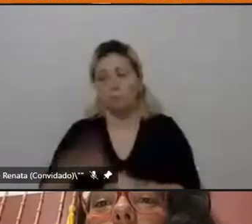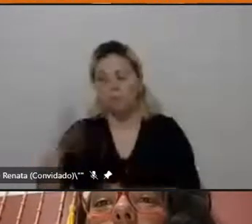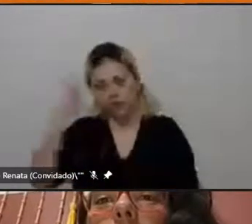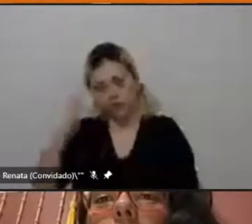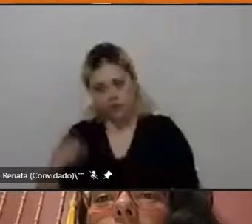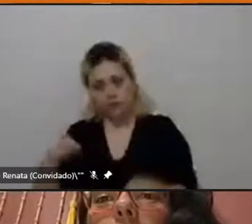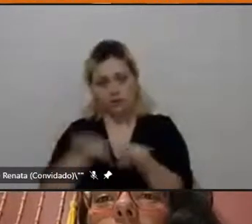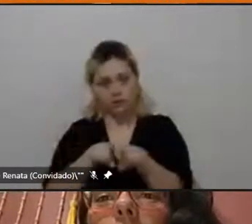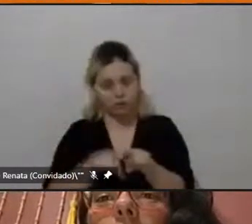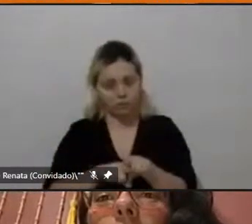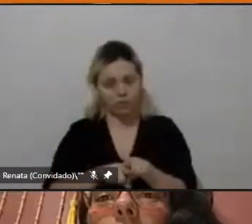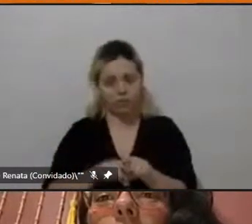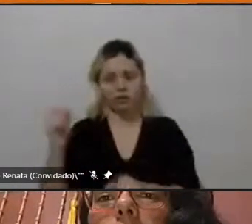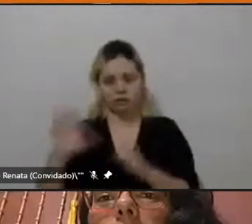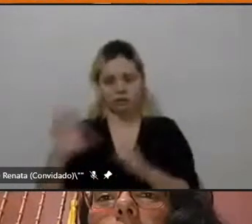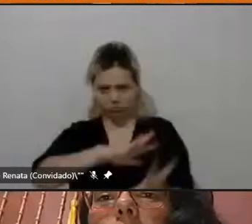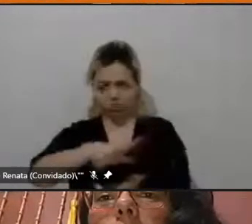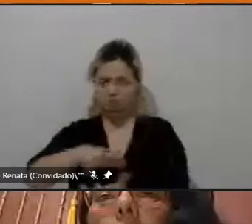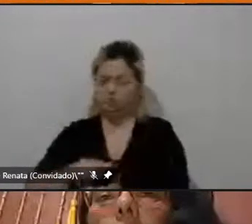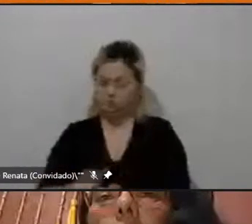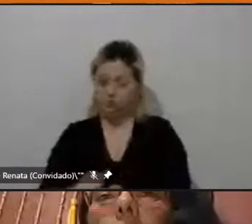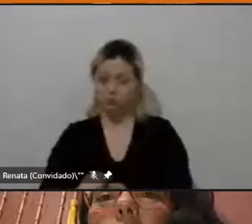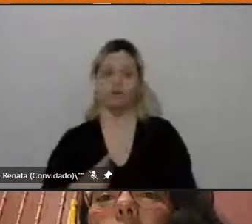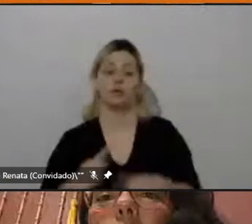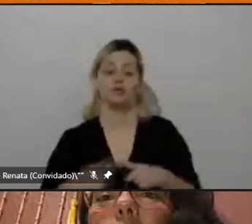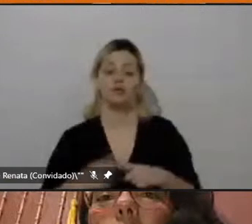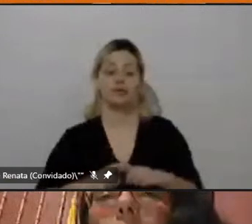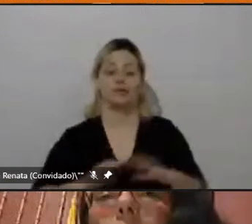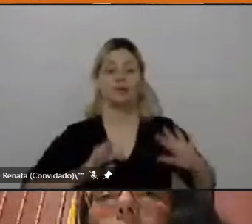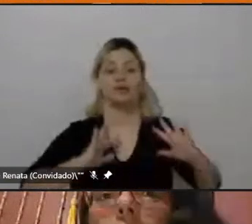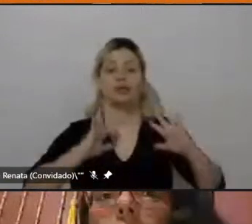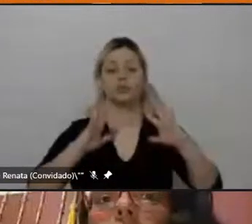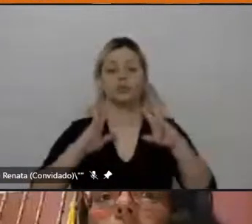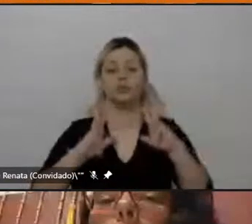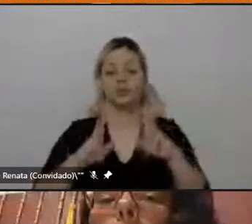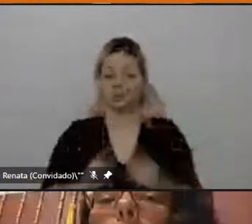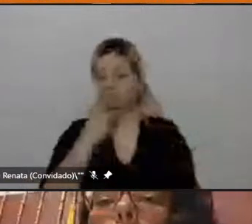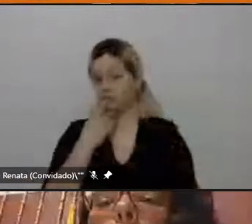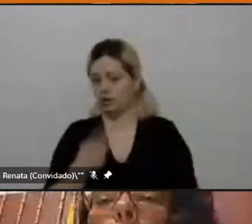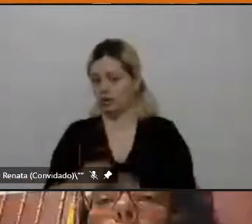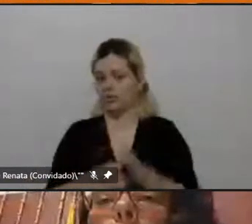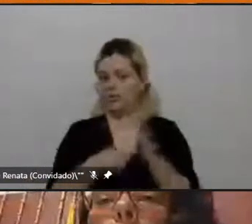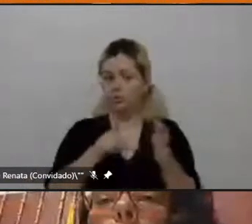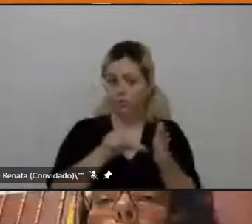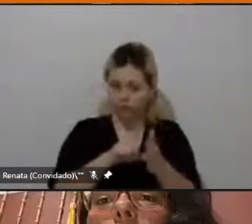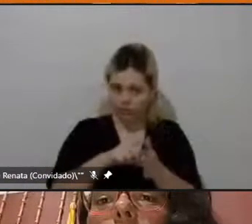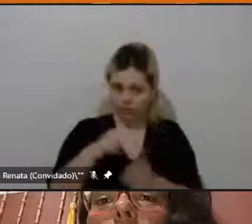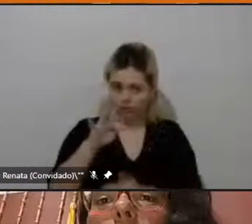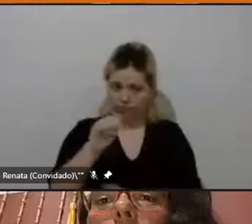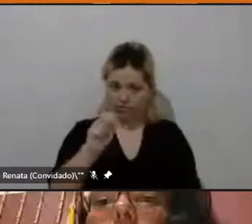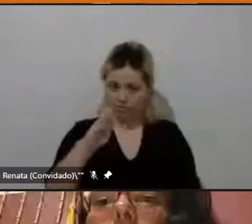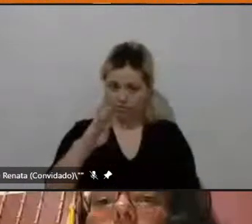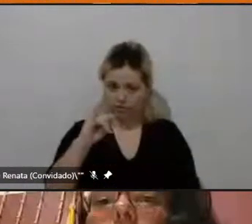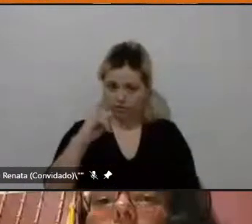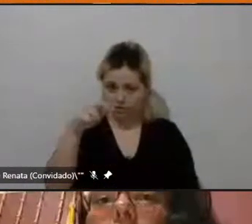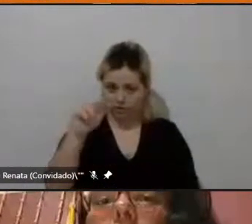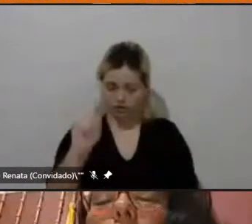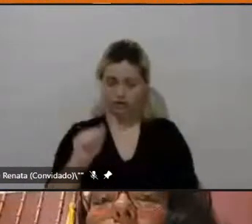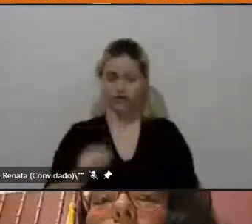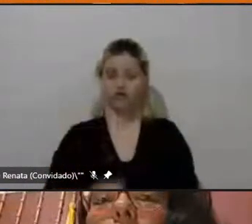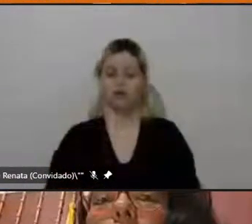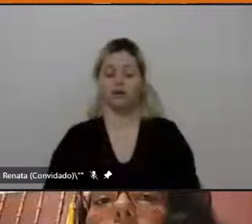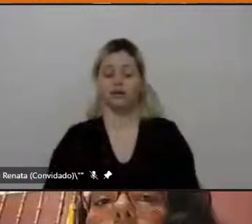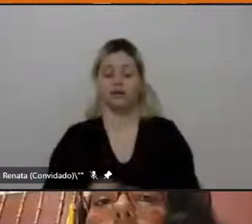porque tudo com a... Foi bem dito, a Fabiana falou, né? Está em torno